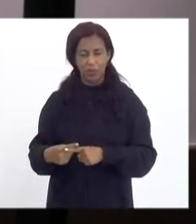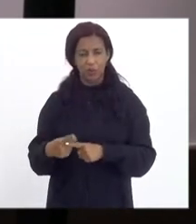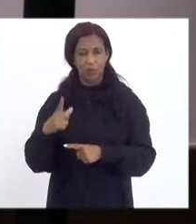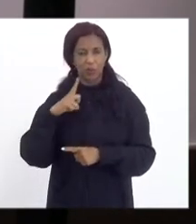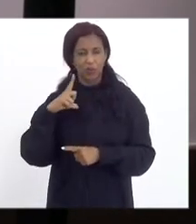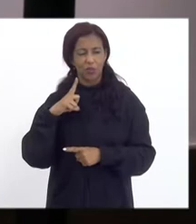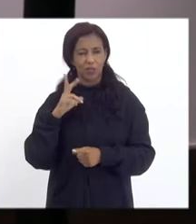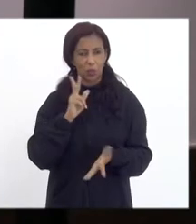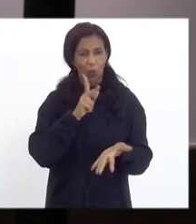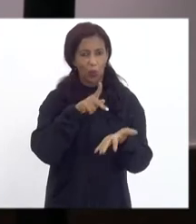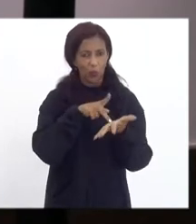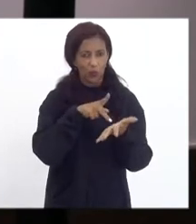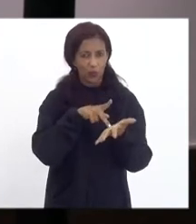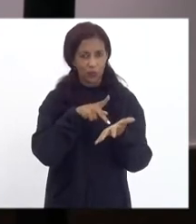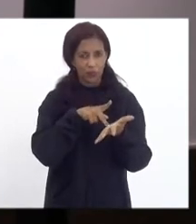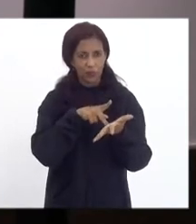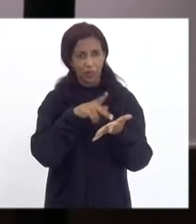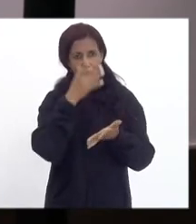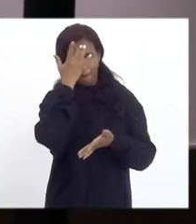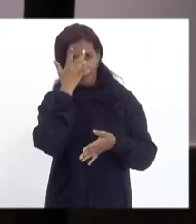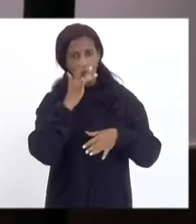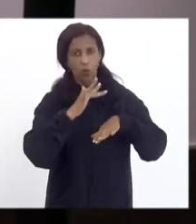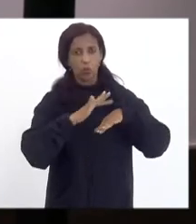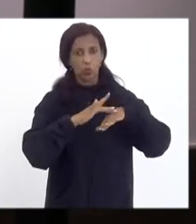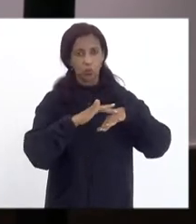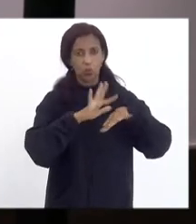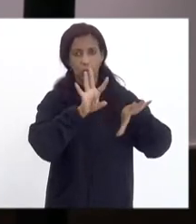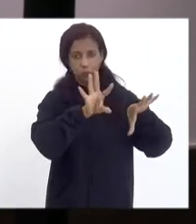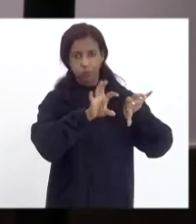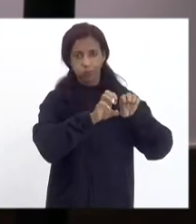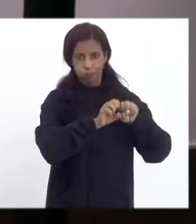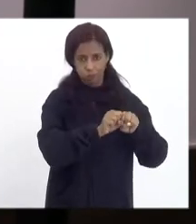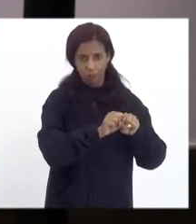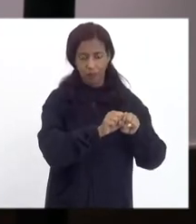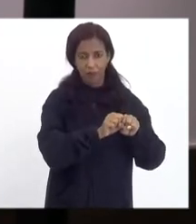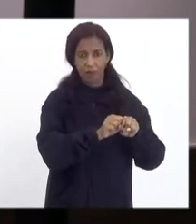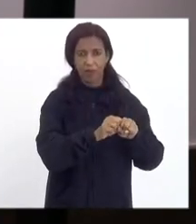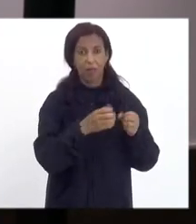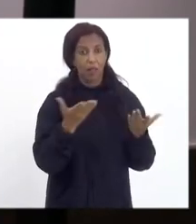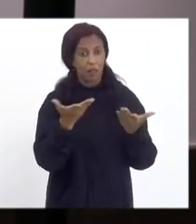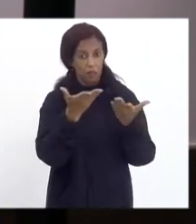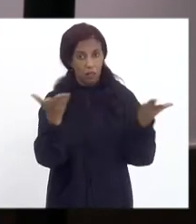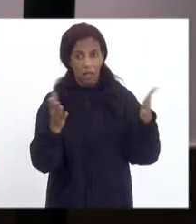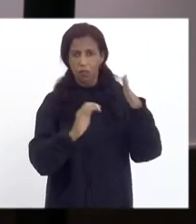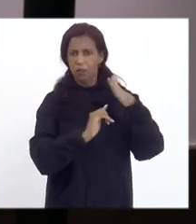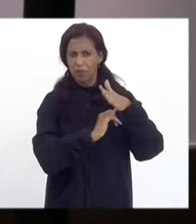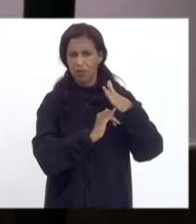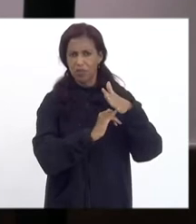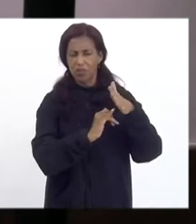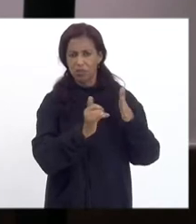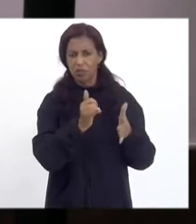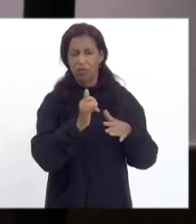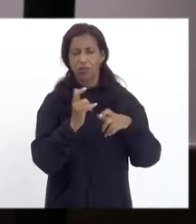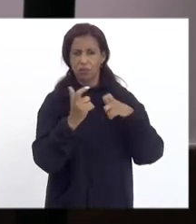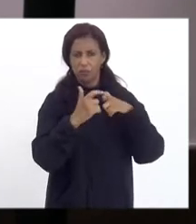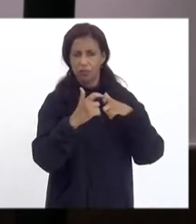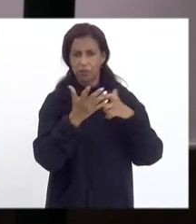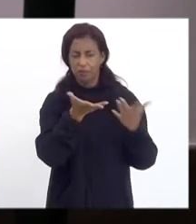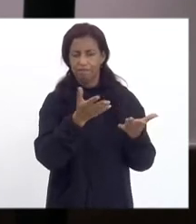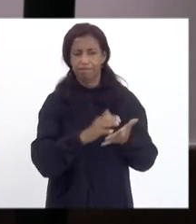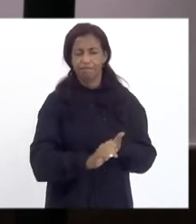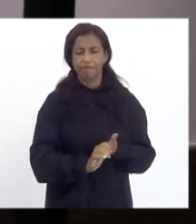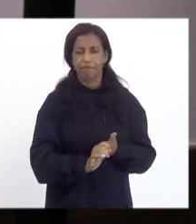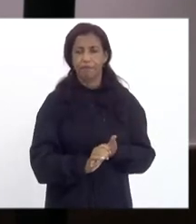os oficialmente contaminados, o multiplicador que a gente usava, dado aí pelas instituições de infectologia,